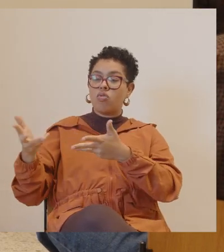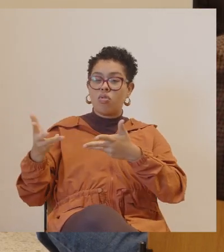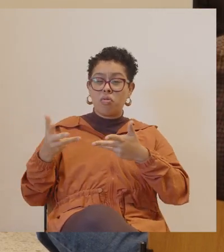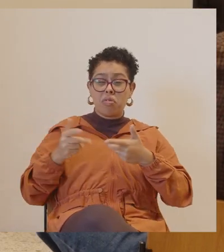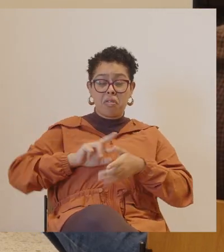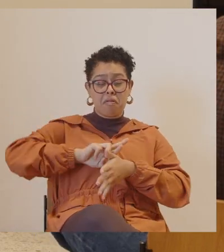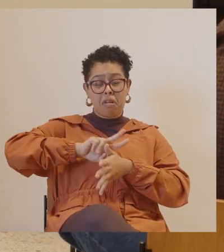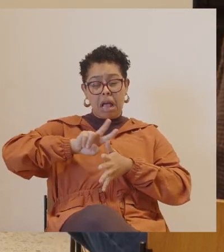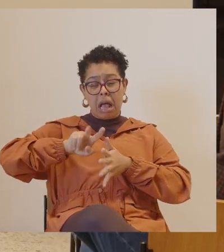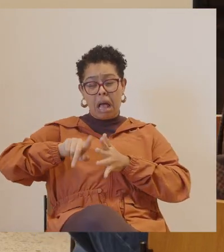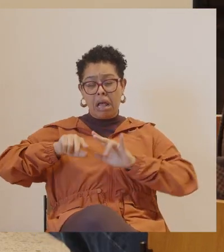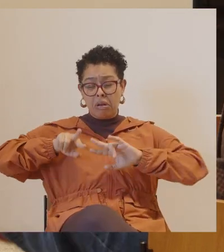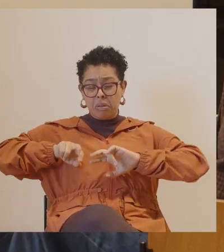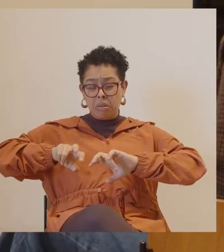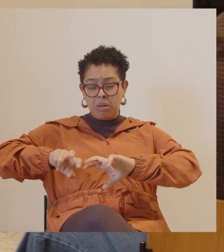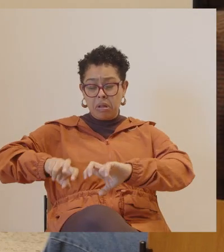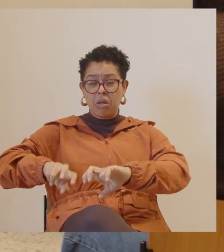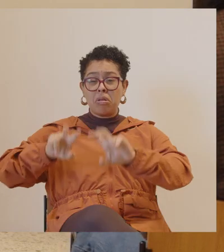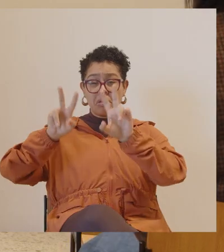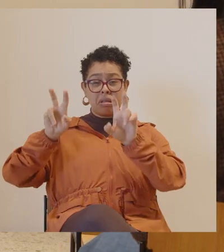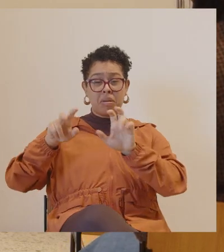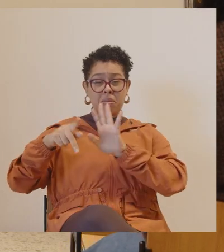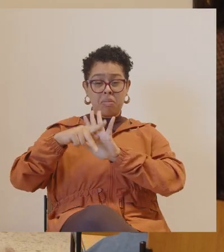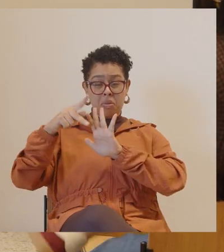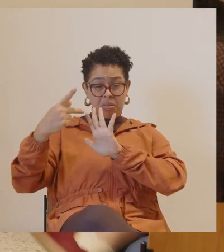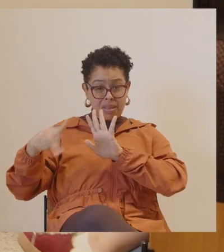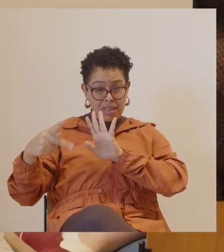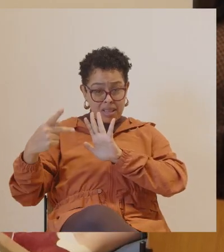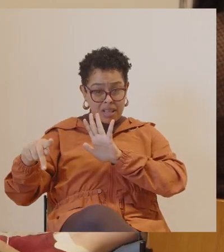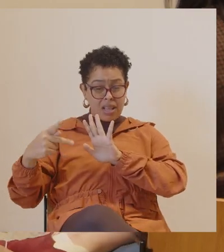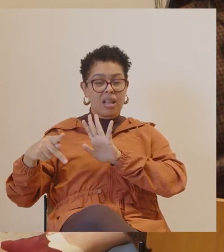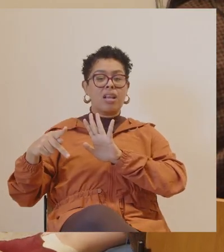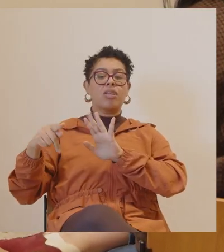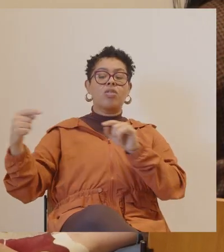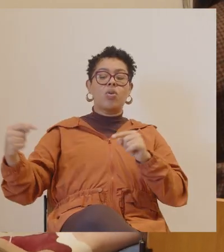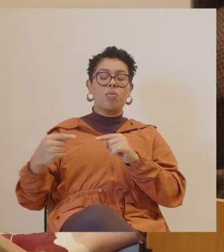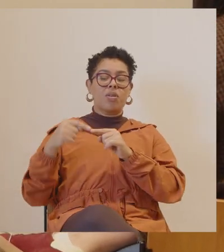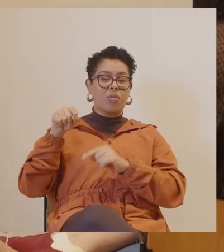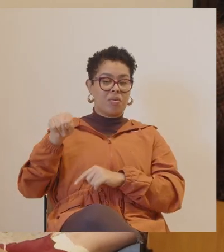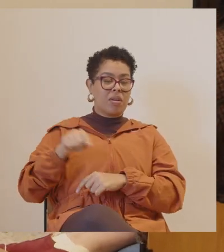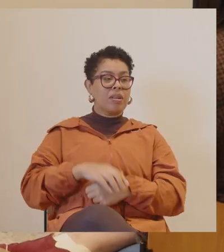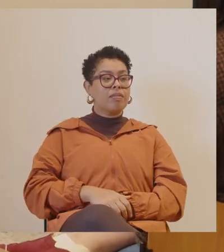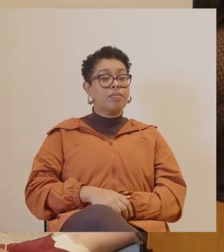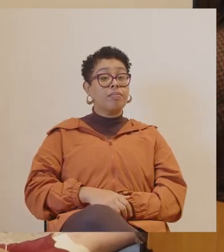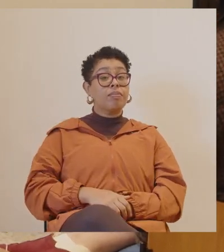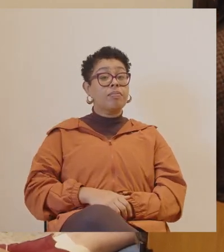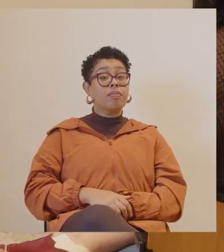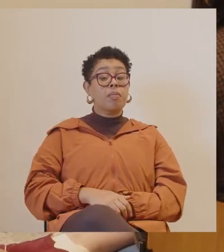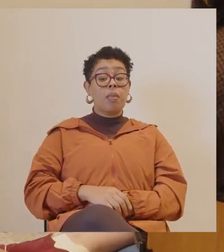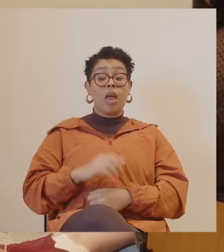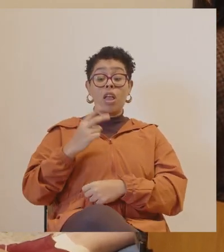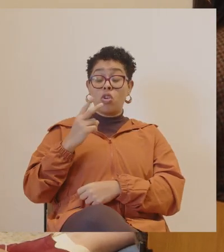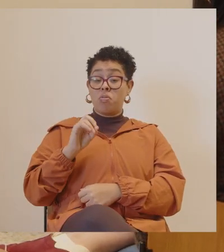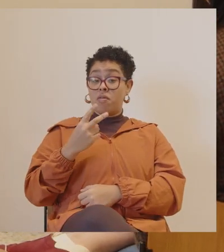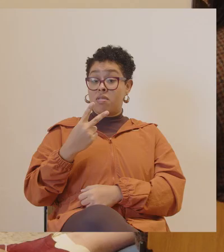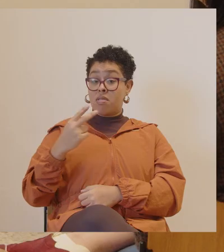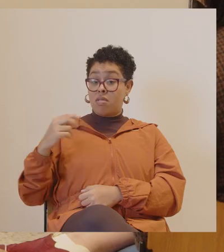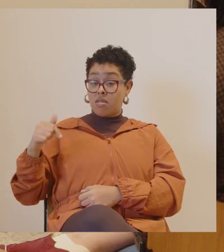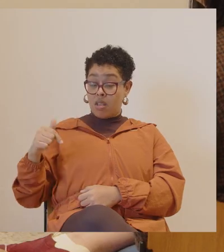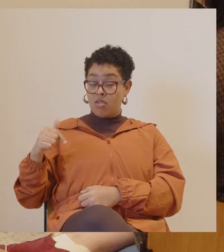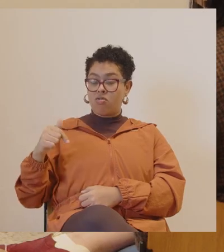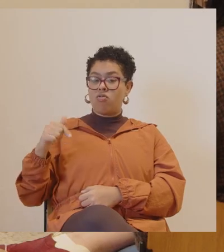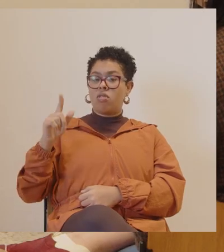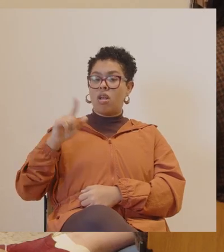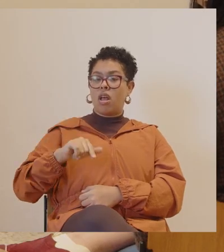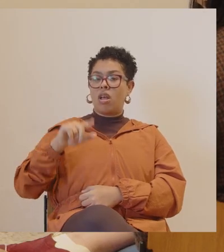de pesquisadores especialistas do tema relativo a esse artista. É um ano dedicado a